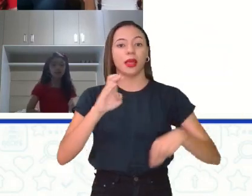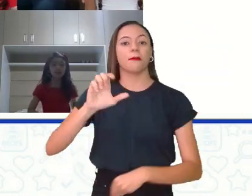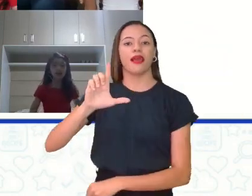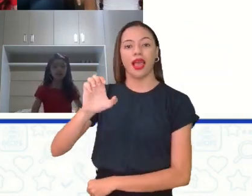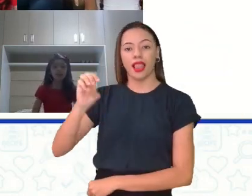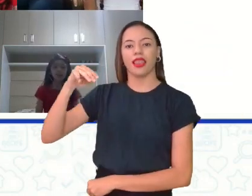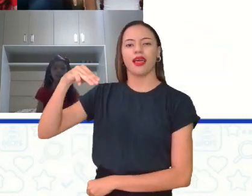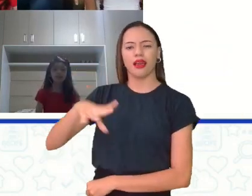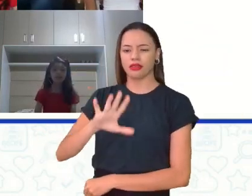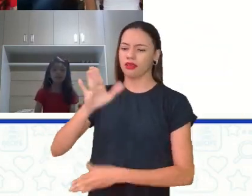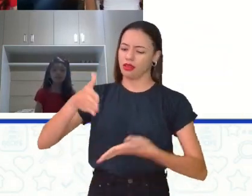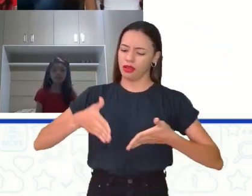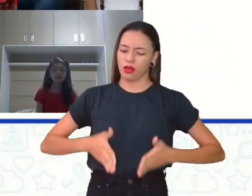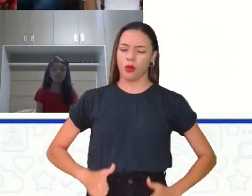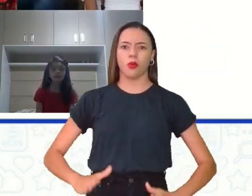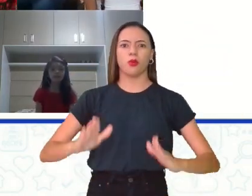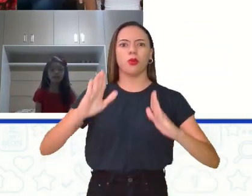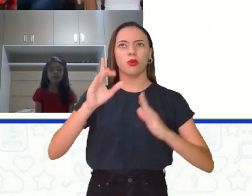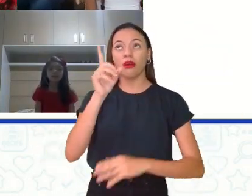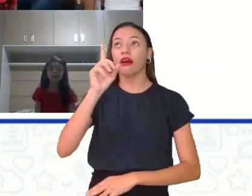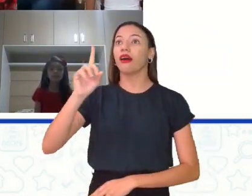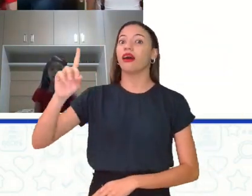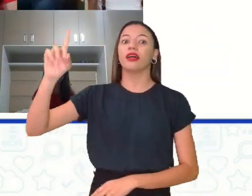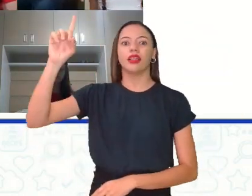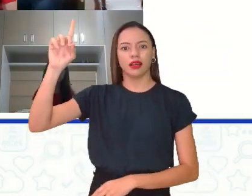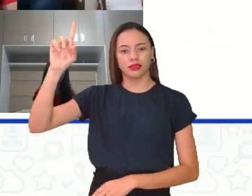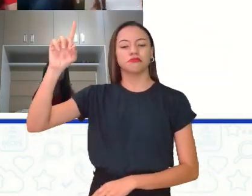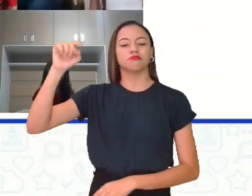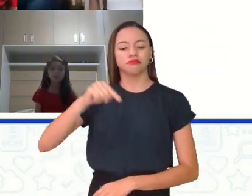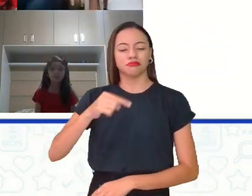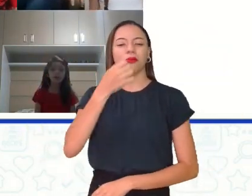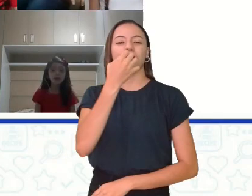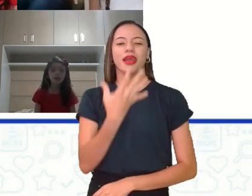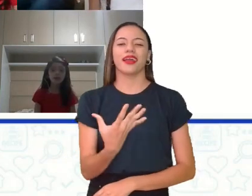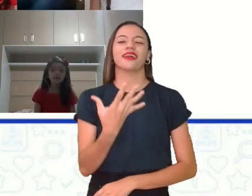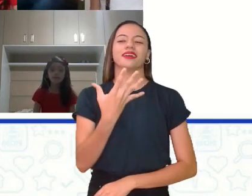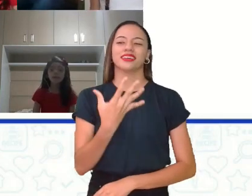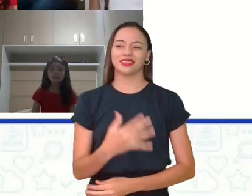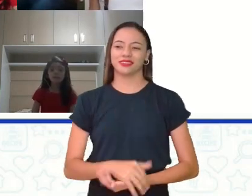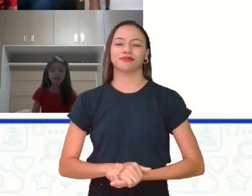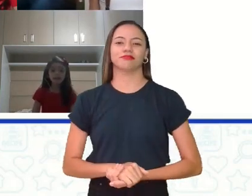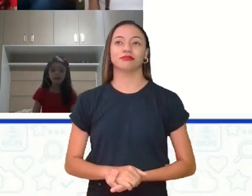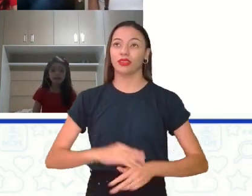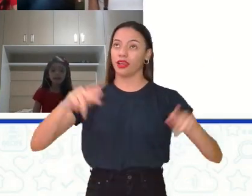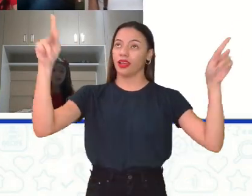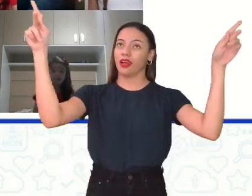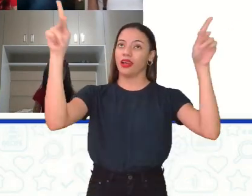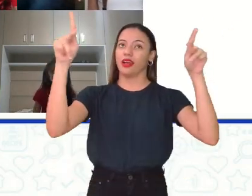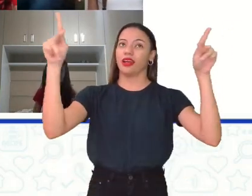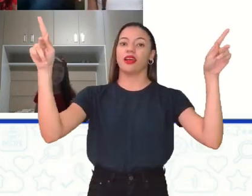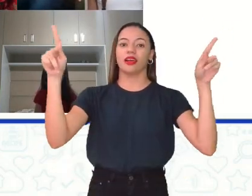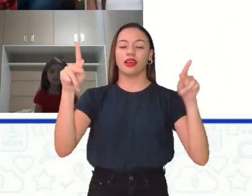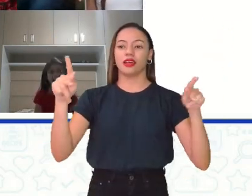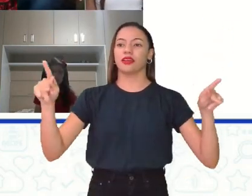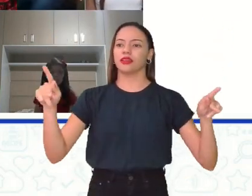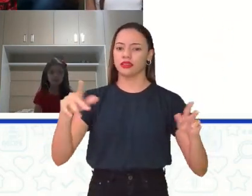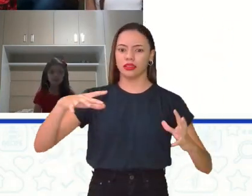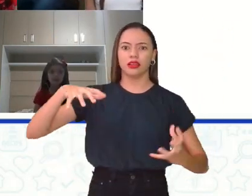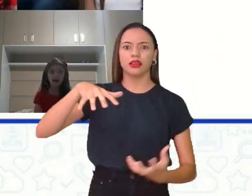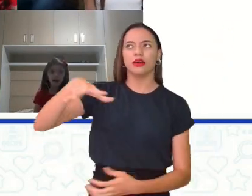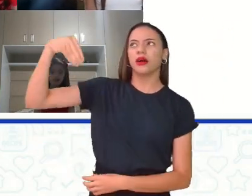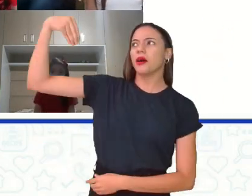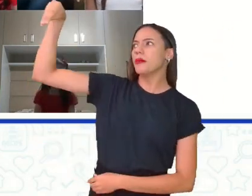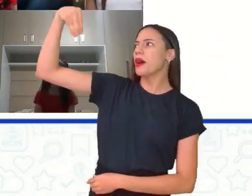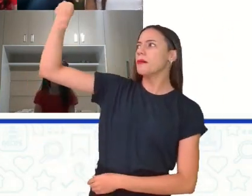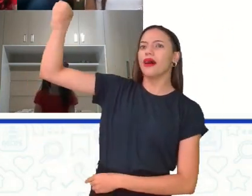Belém, já nasceu Deus menino para o nosso bem. Paz na terra pede o